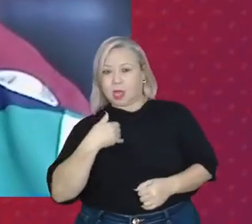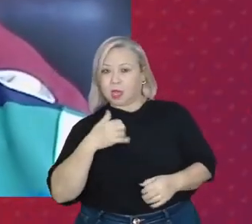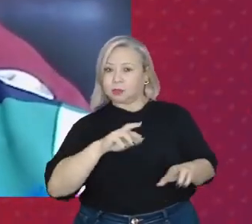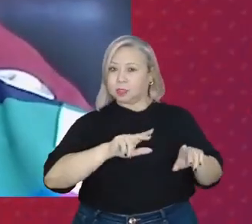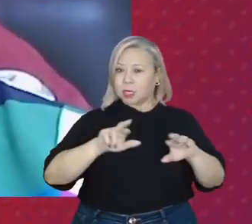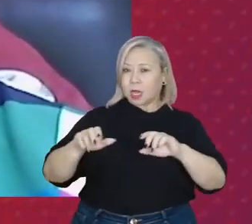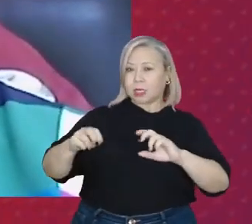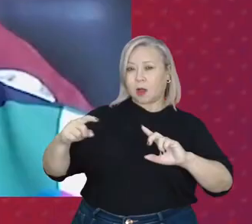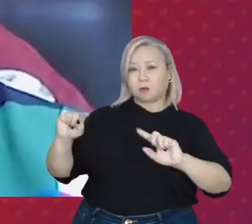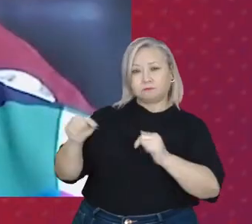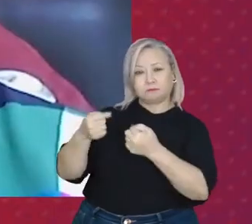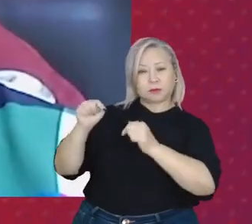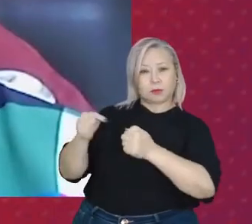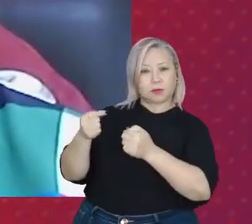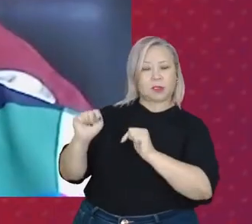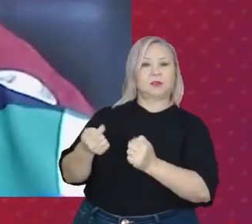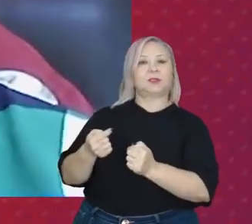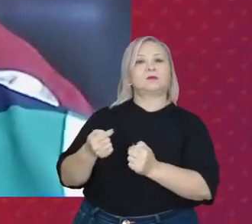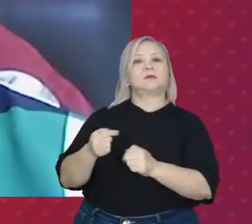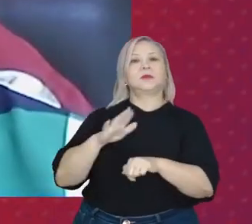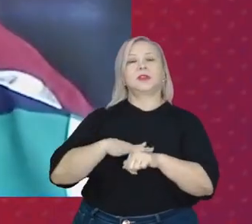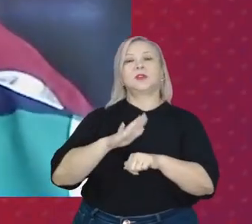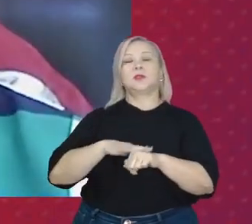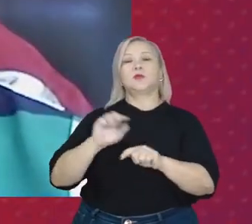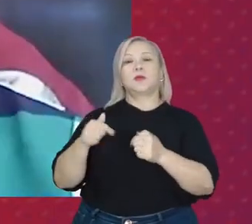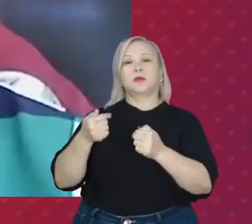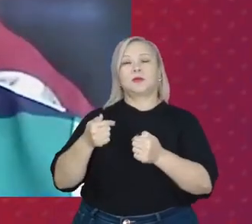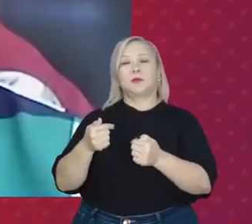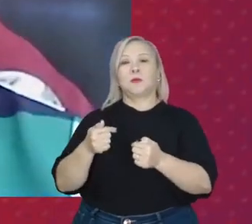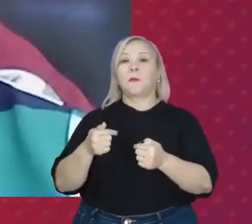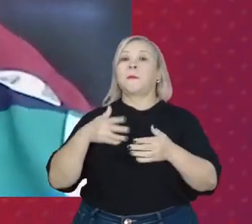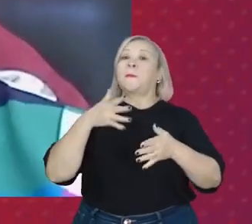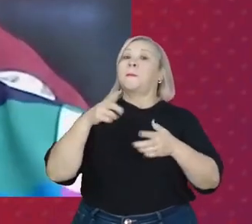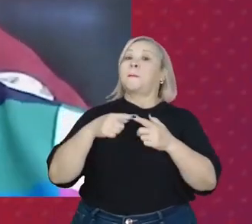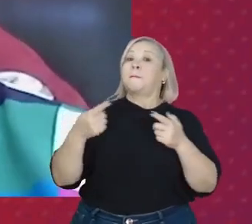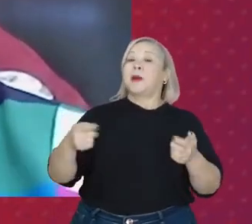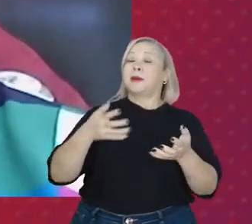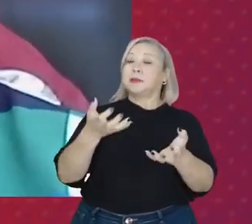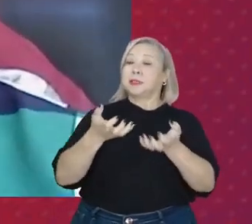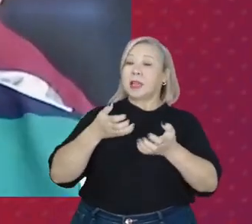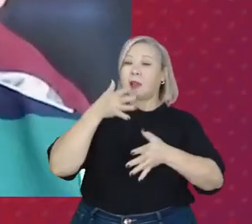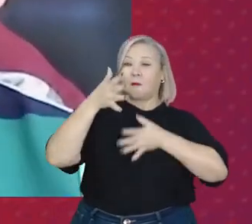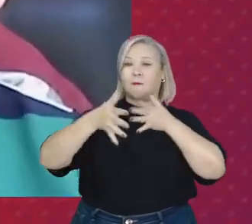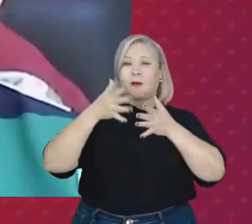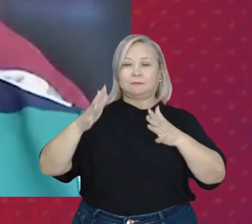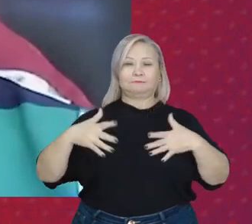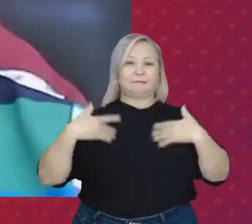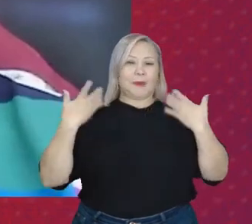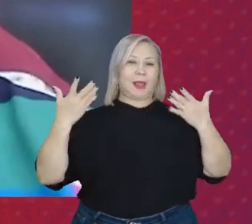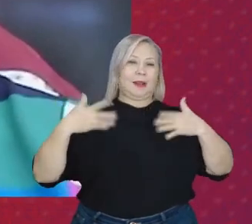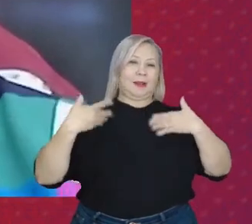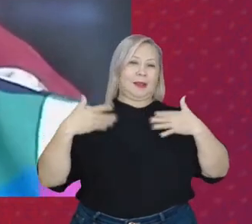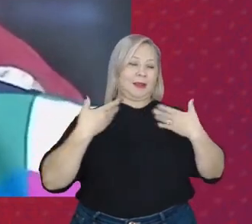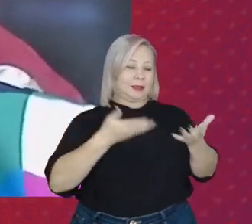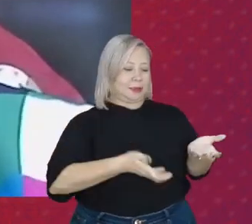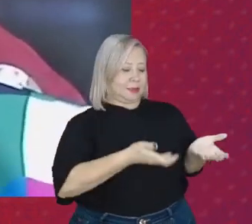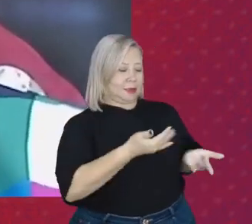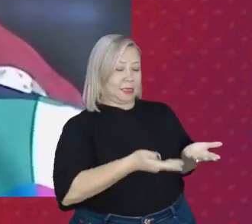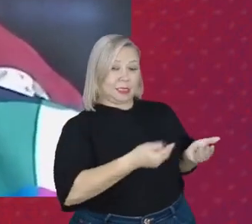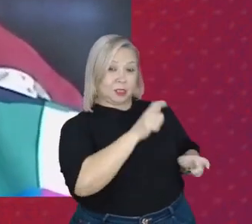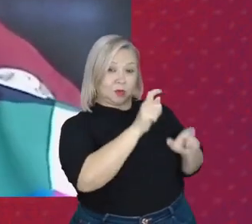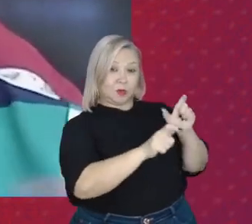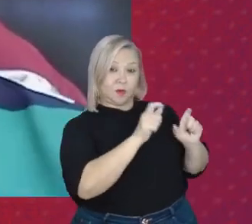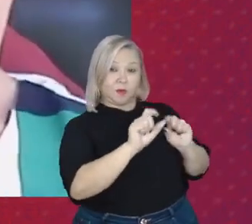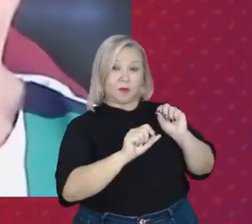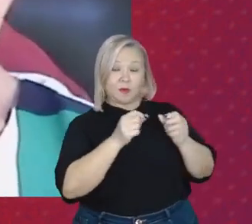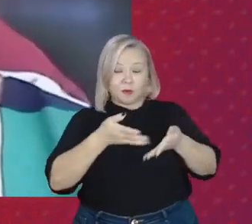desafios, mas eu quero registrar a alegria dessa juventude que nasceu durante esse